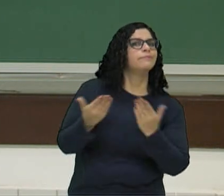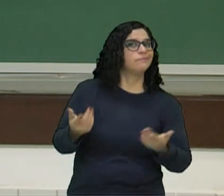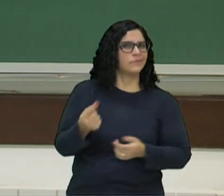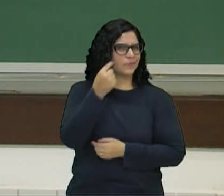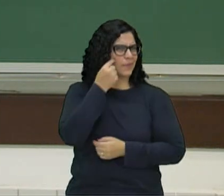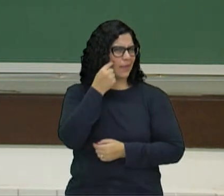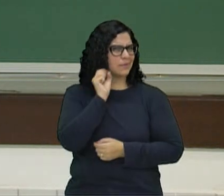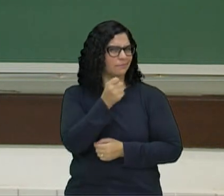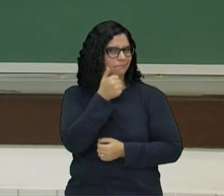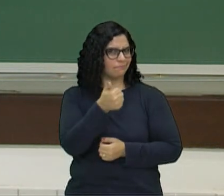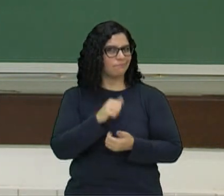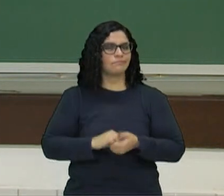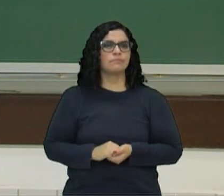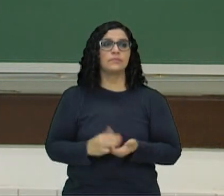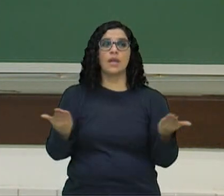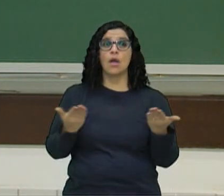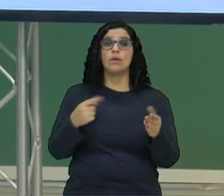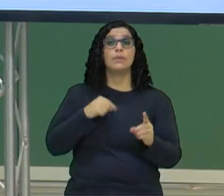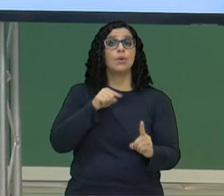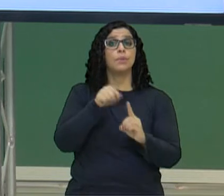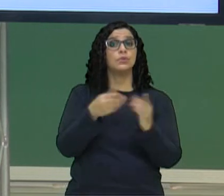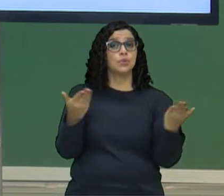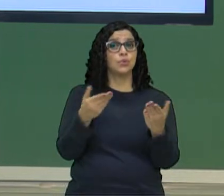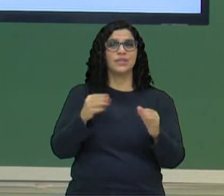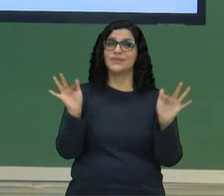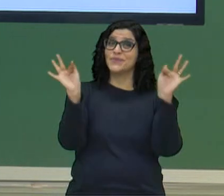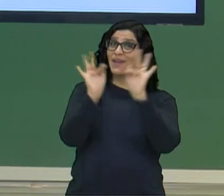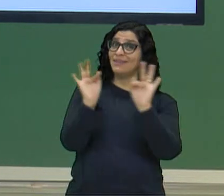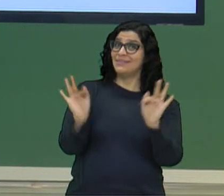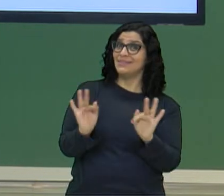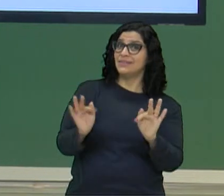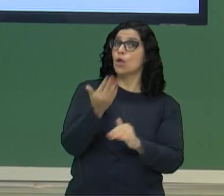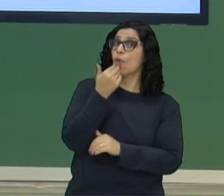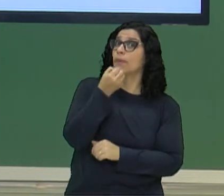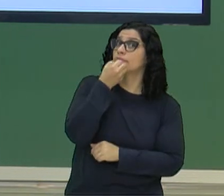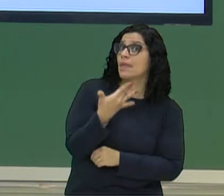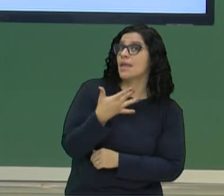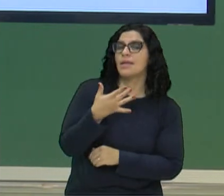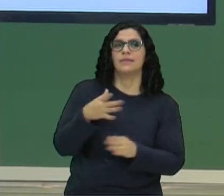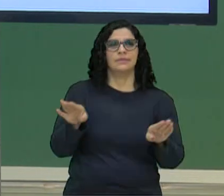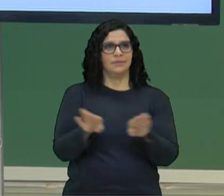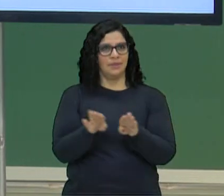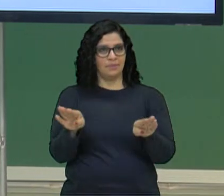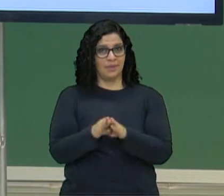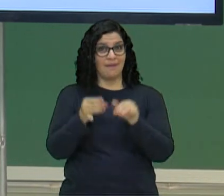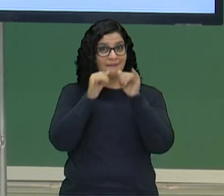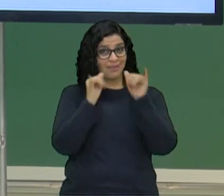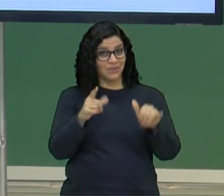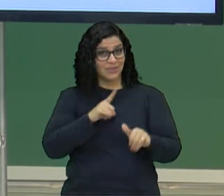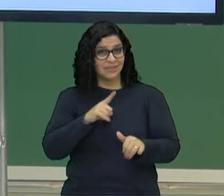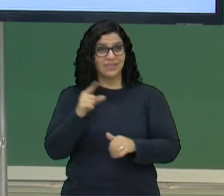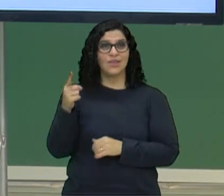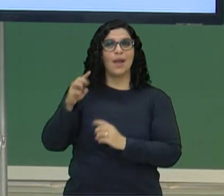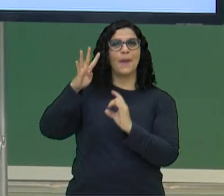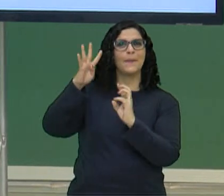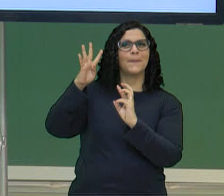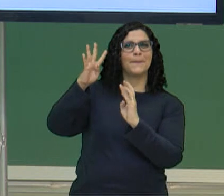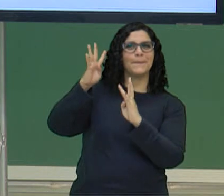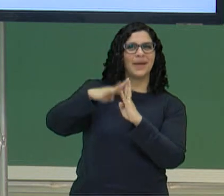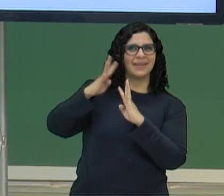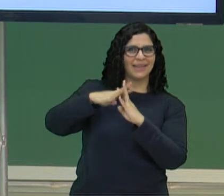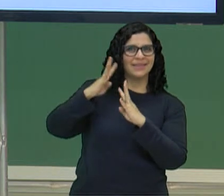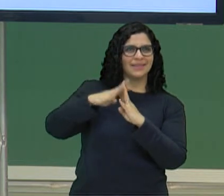Pensa bem. Vamos lá, objetivos de hoje, ser feliz. Comendo bem, mais fácil, né? Olha lá, uma batatinha